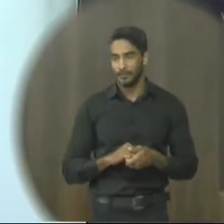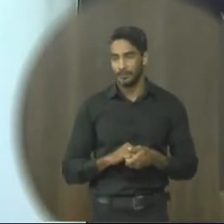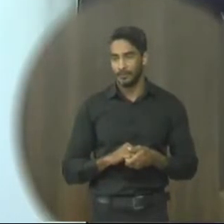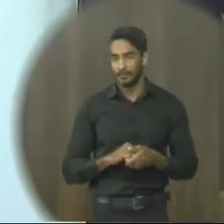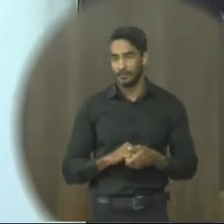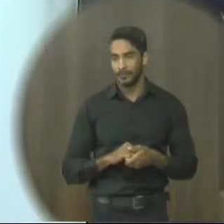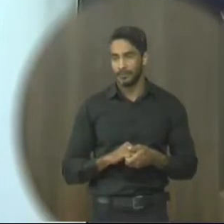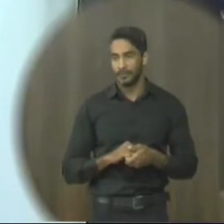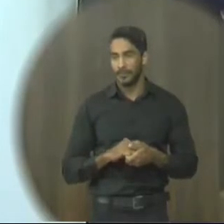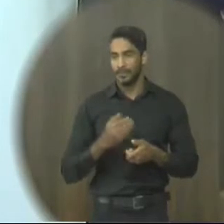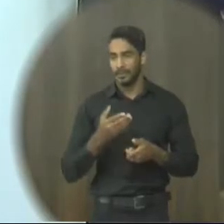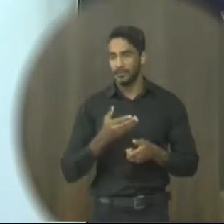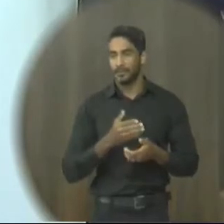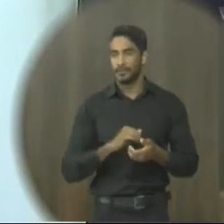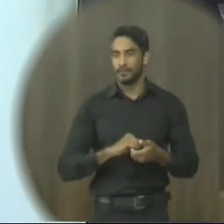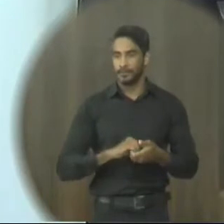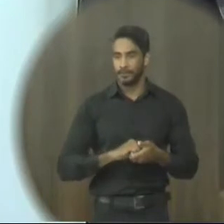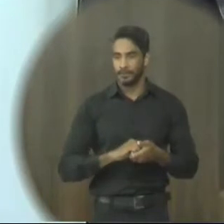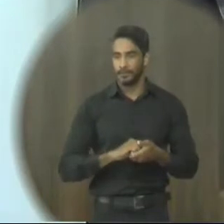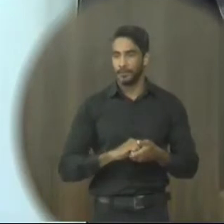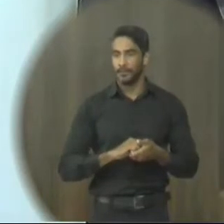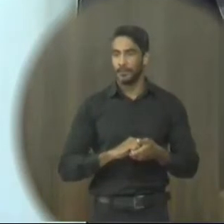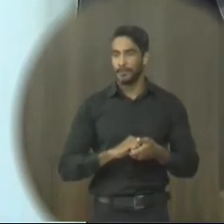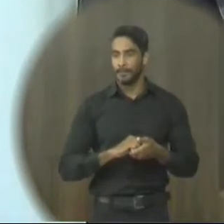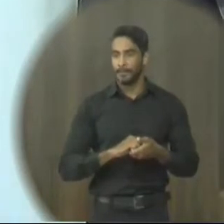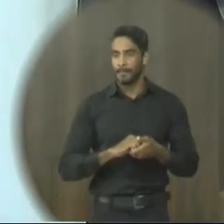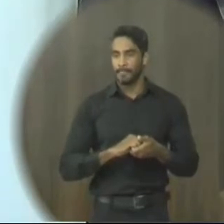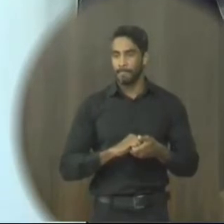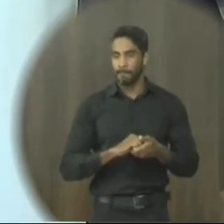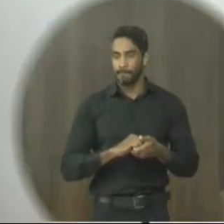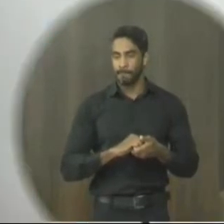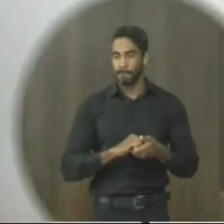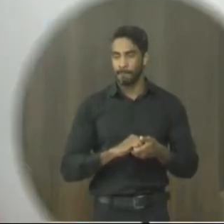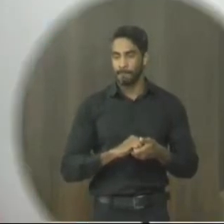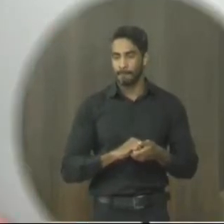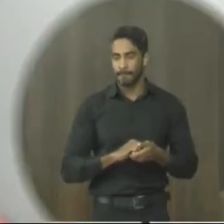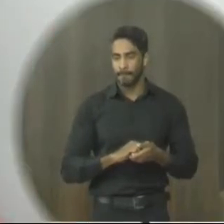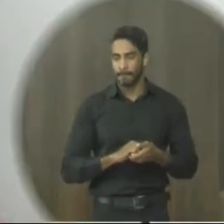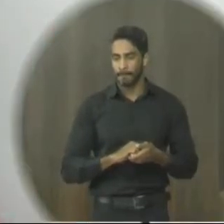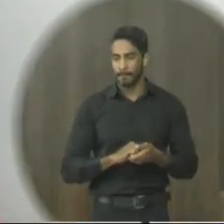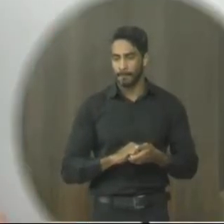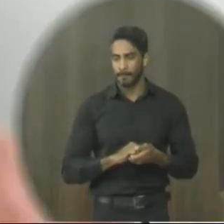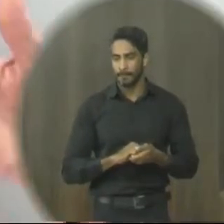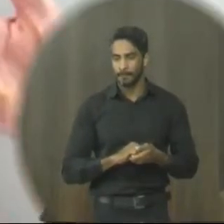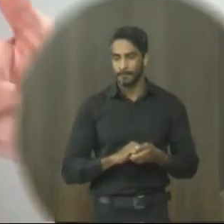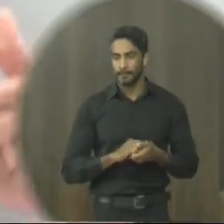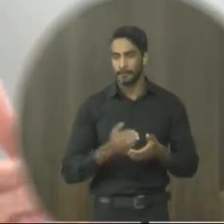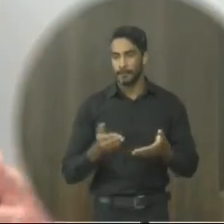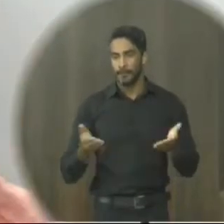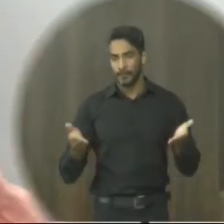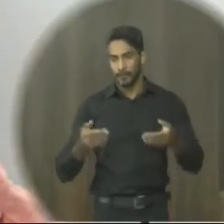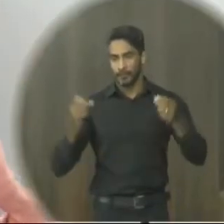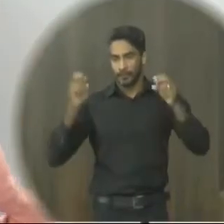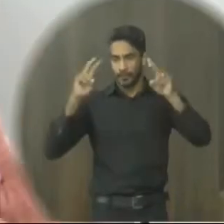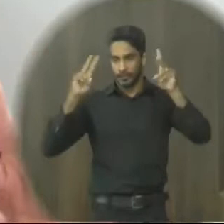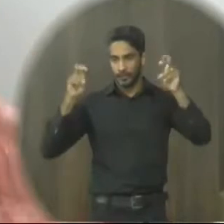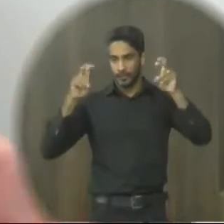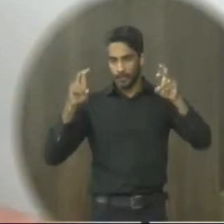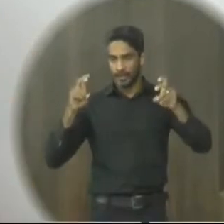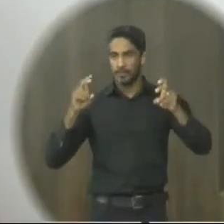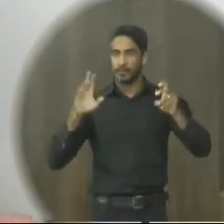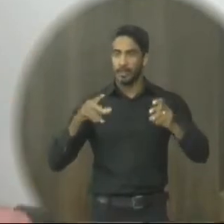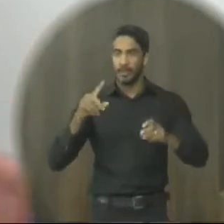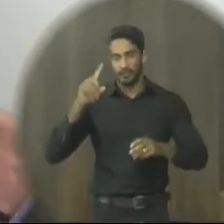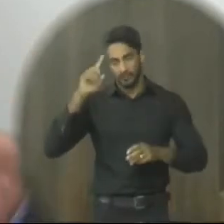paciência. Comparação sempre só tem da casa, então eu só tenho a agradecer. E hoje eu acho que eu estou, meu dia de